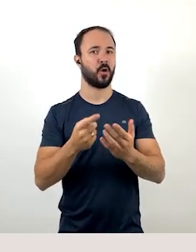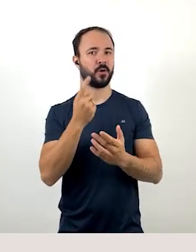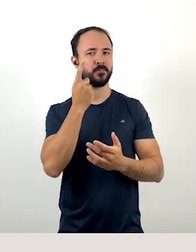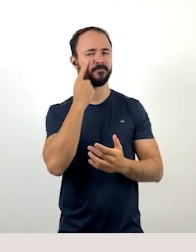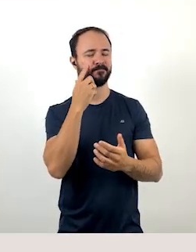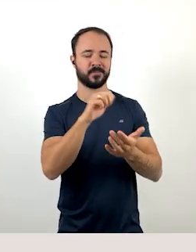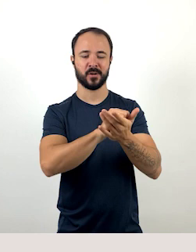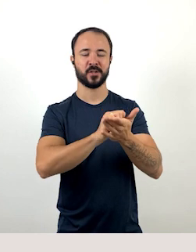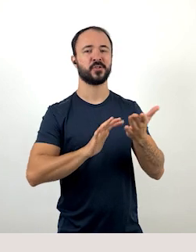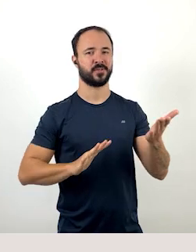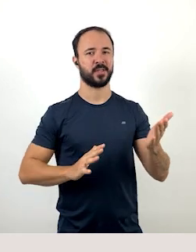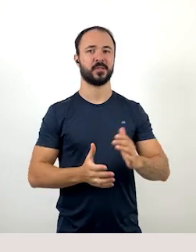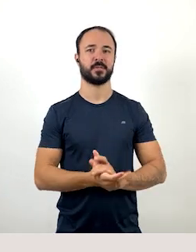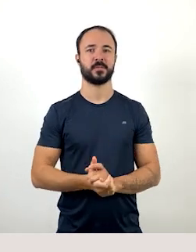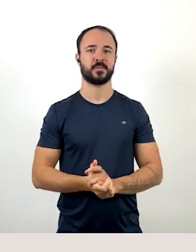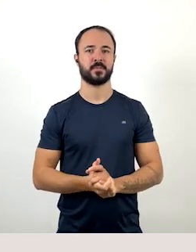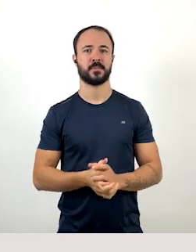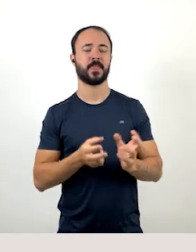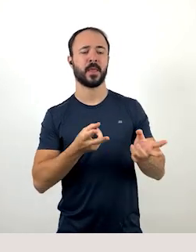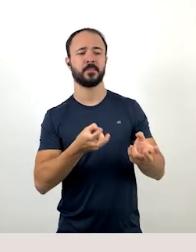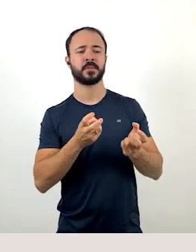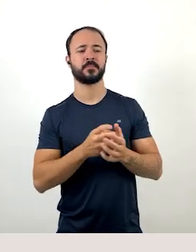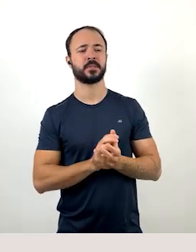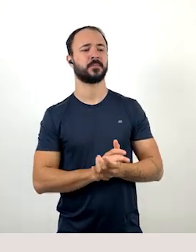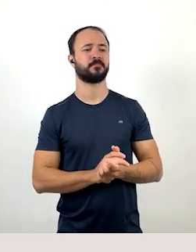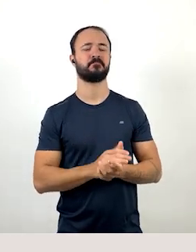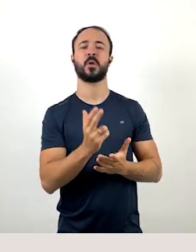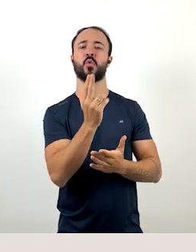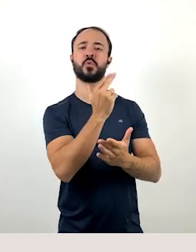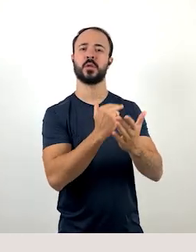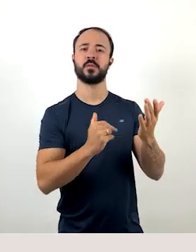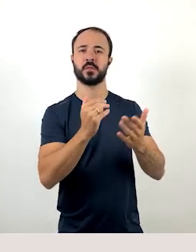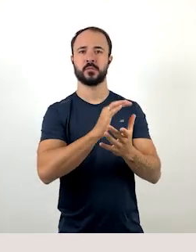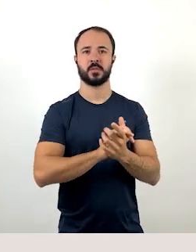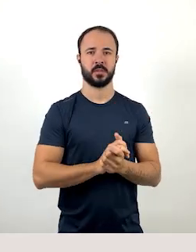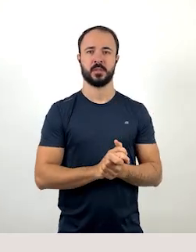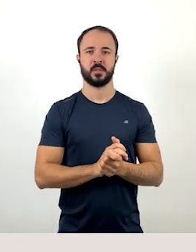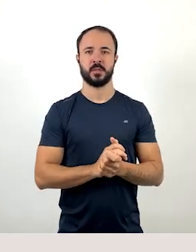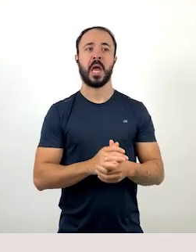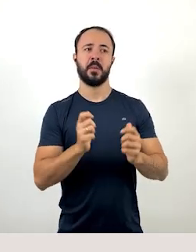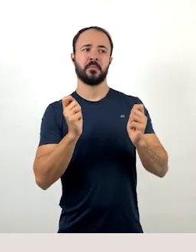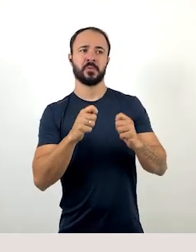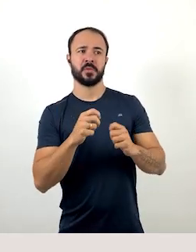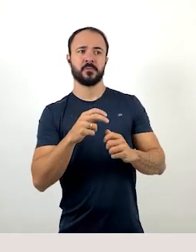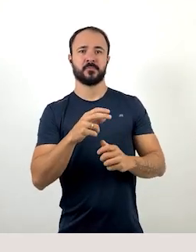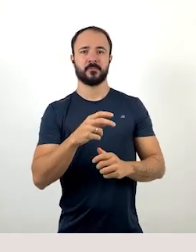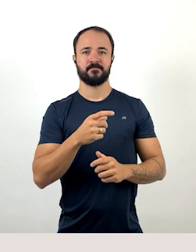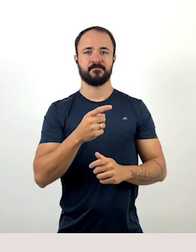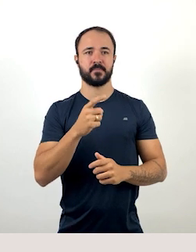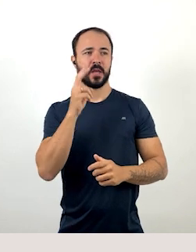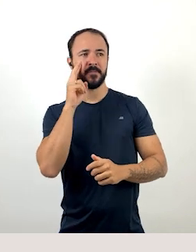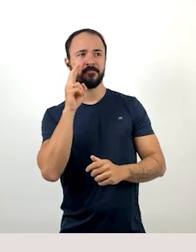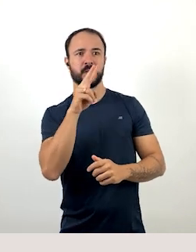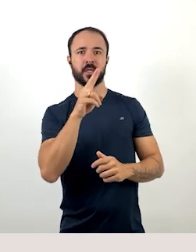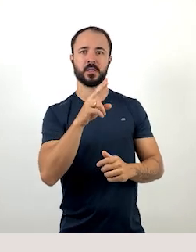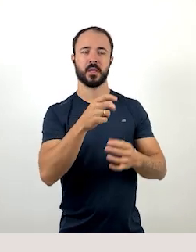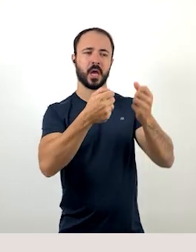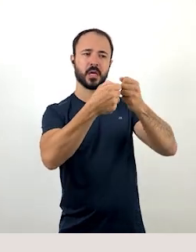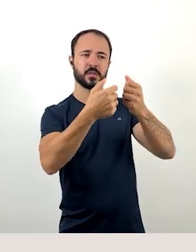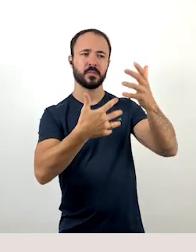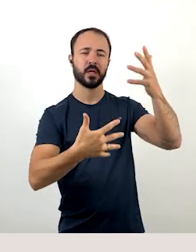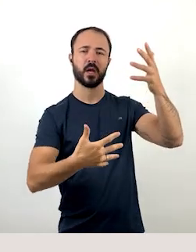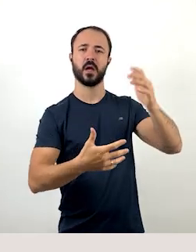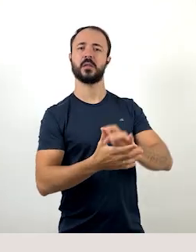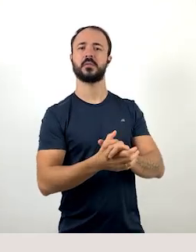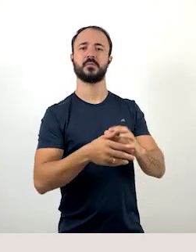alguns exercícios? Observe a charge ao lado. É possível ver a descrição de algumas